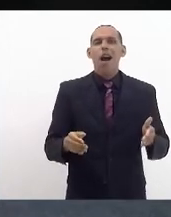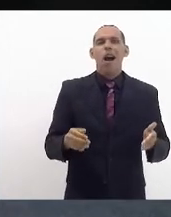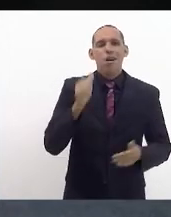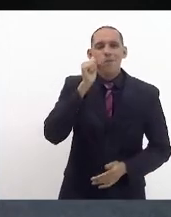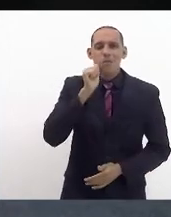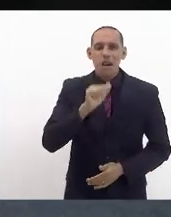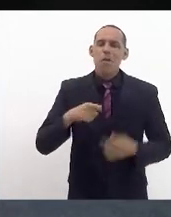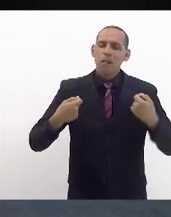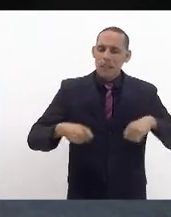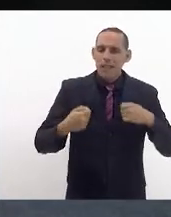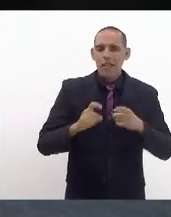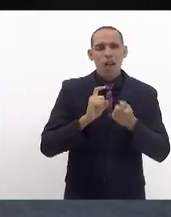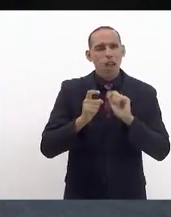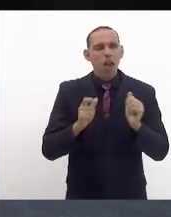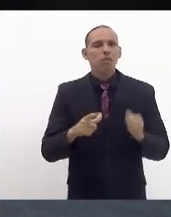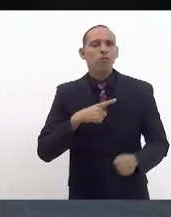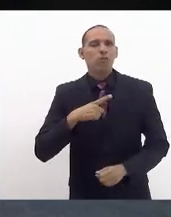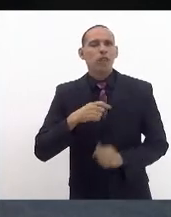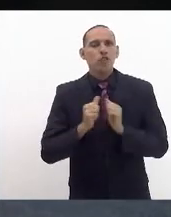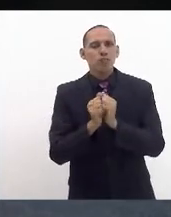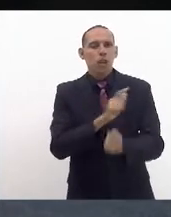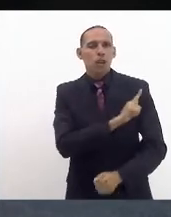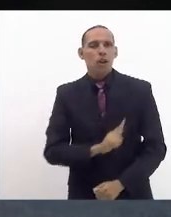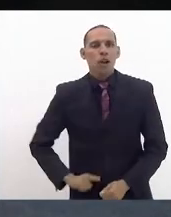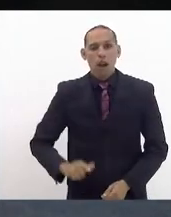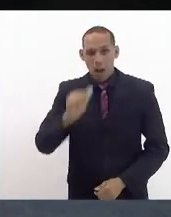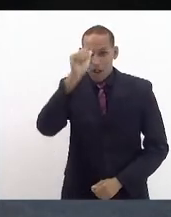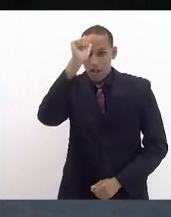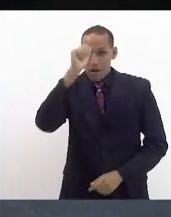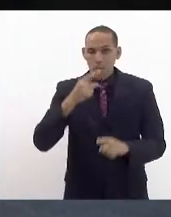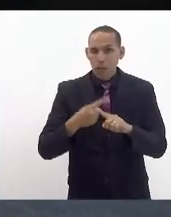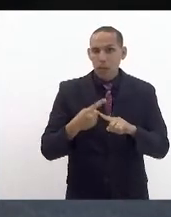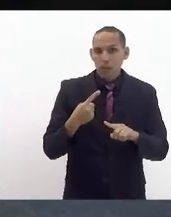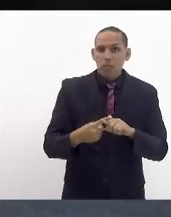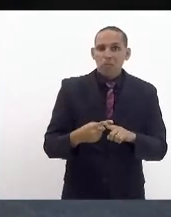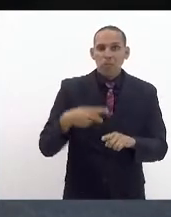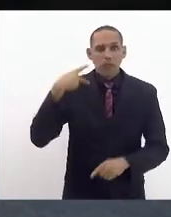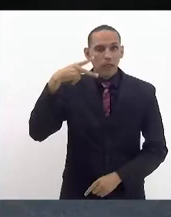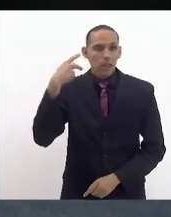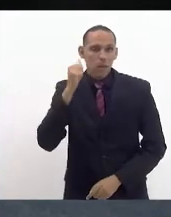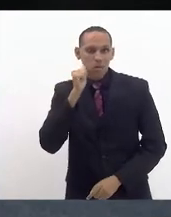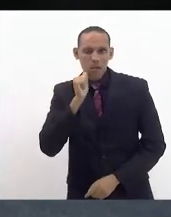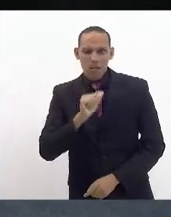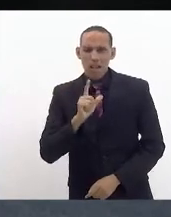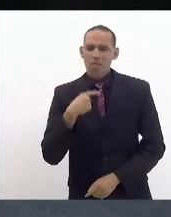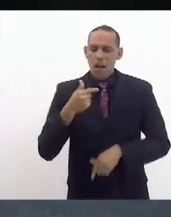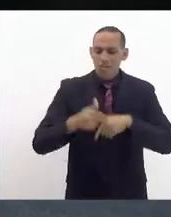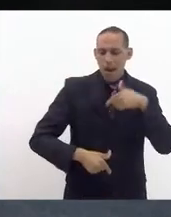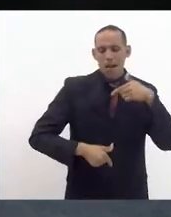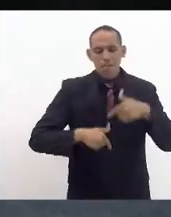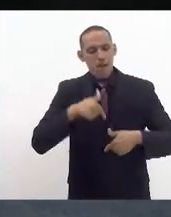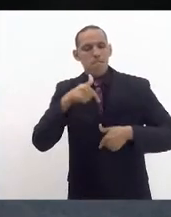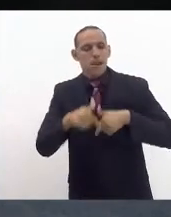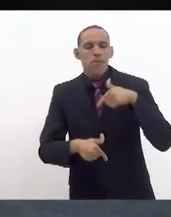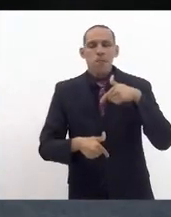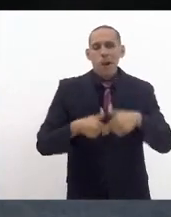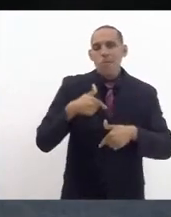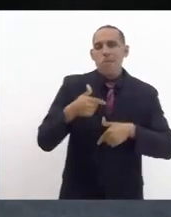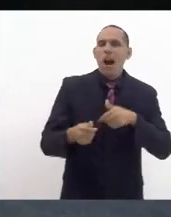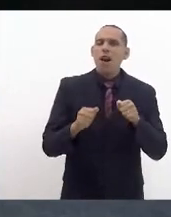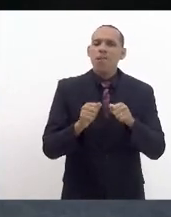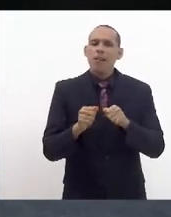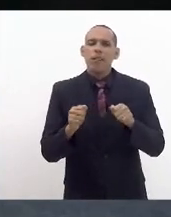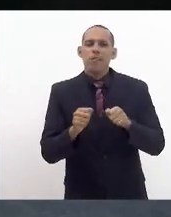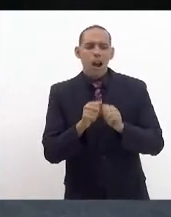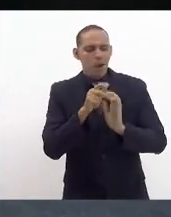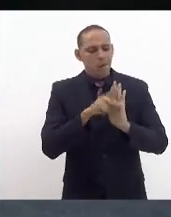governador Cláudio Castro, presidente. Por quê? Não adianta as parlamentares nós trabalharmos, confeccionarmos os